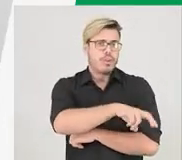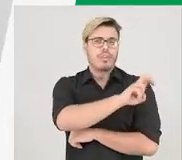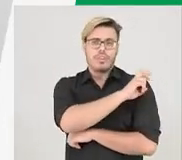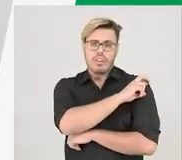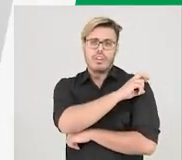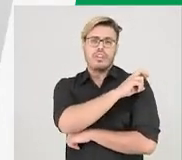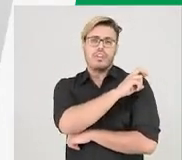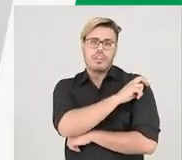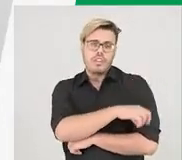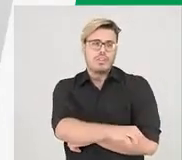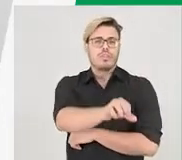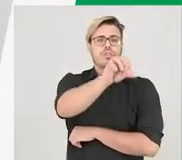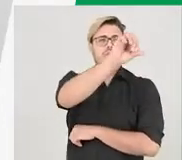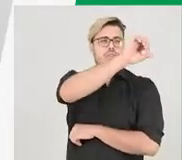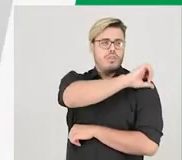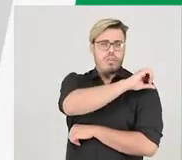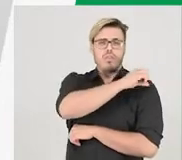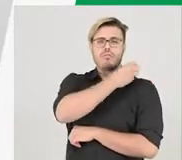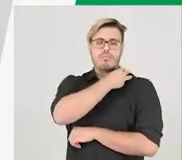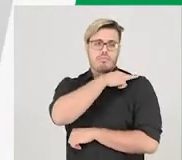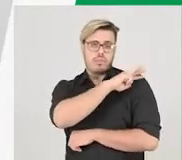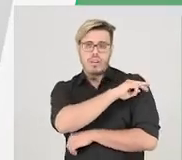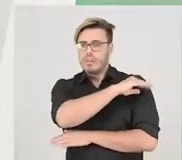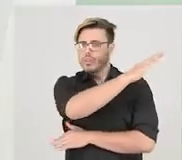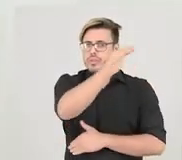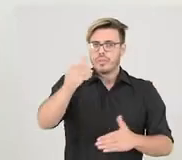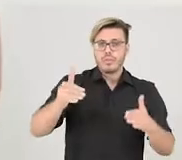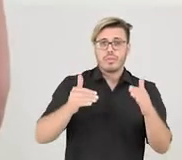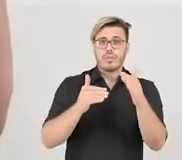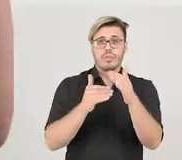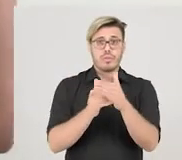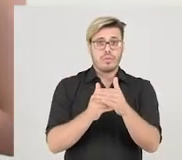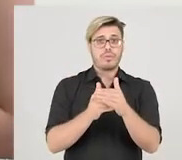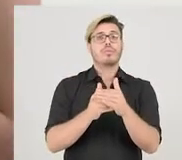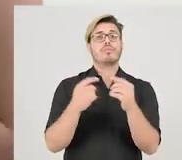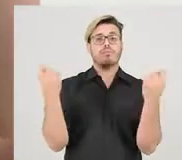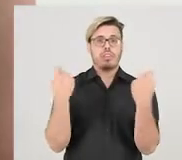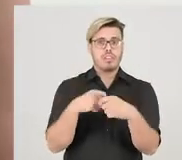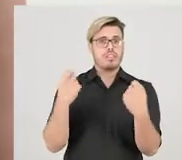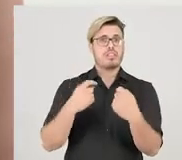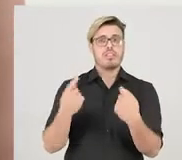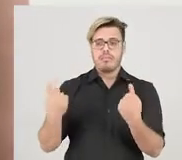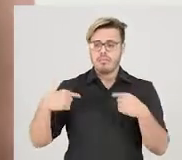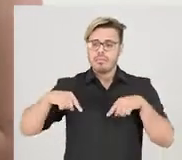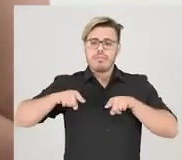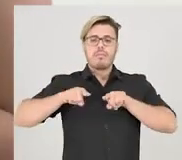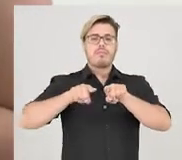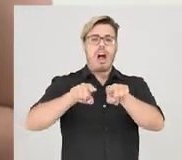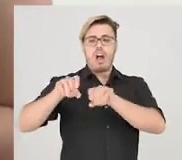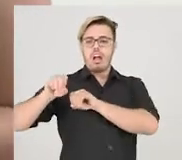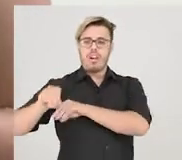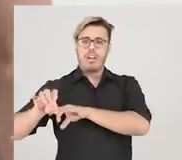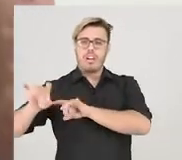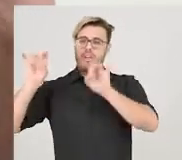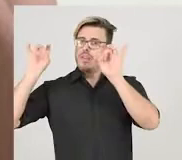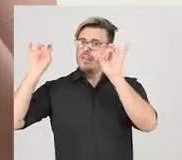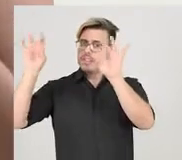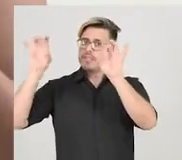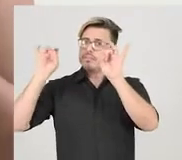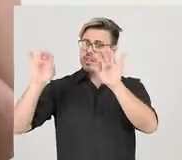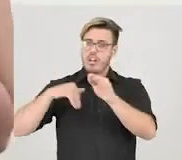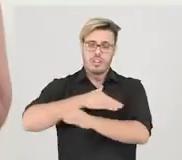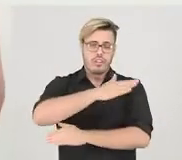da educação especial estendem-se para todas as etapas de modalidade da educação básica. Então, elas